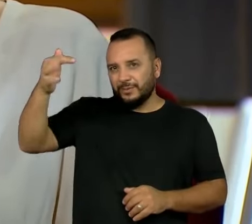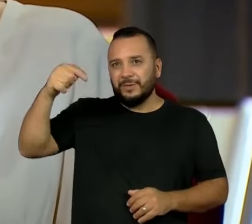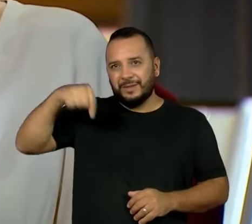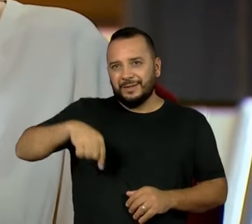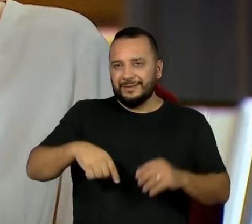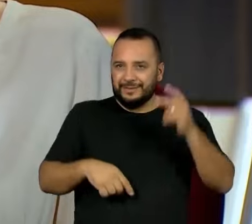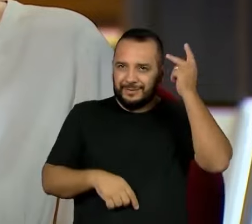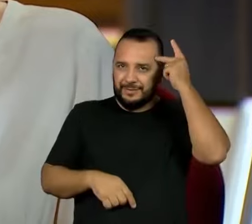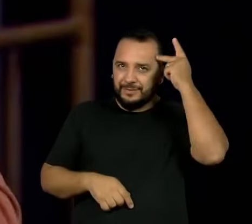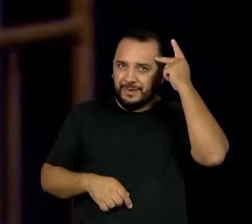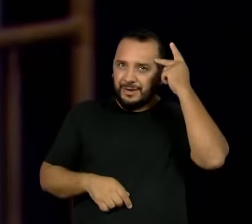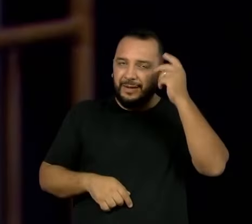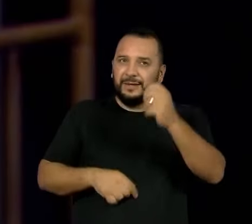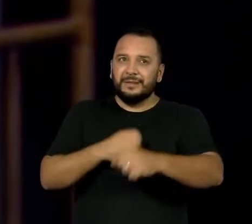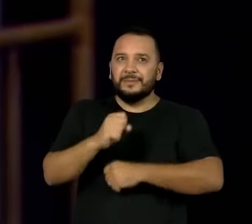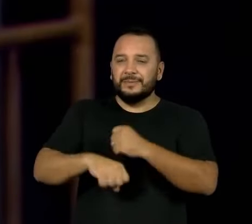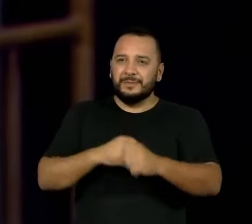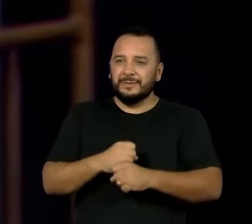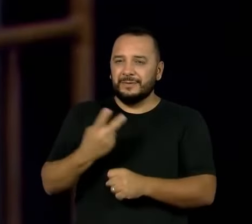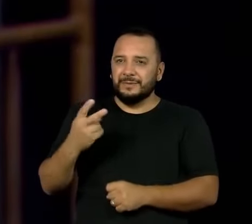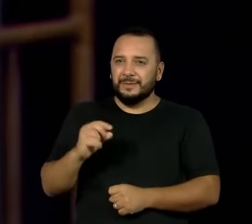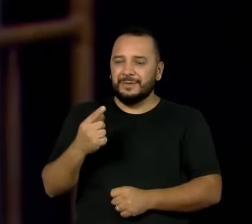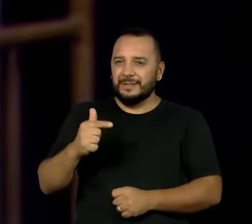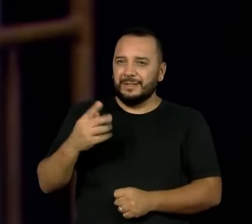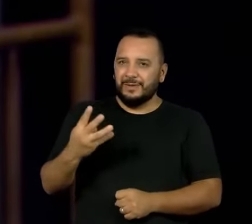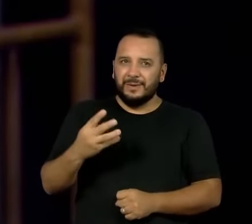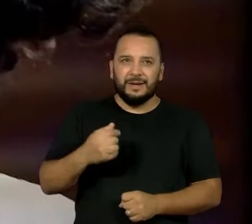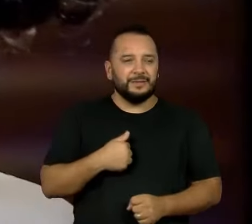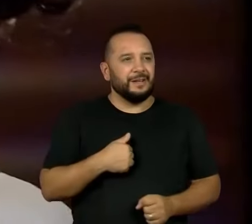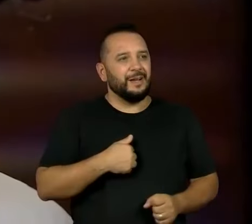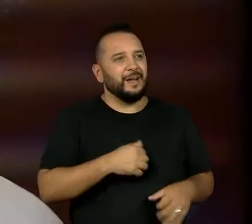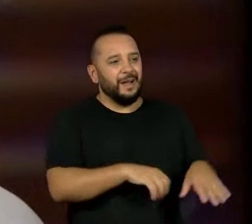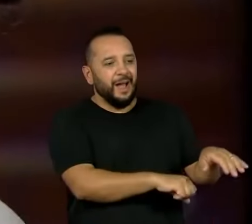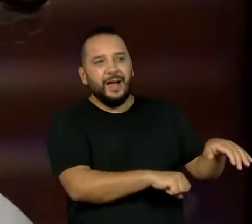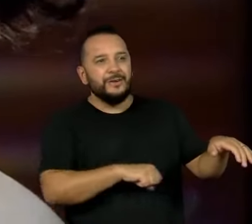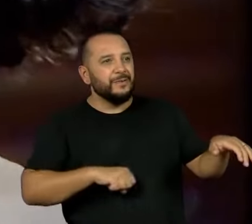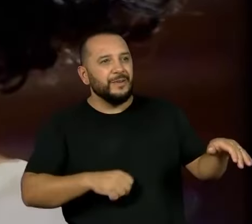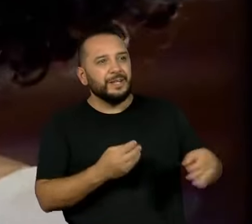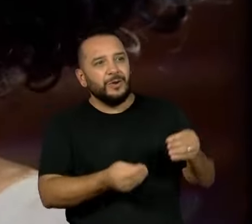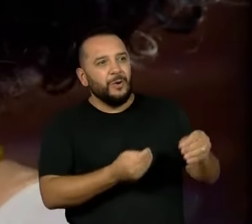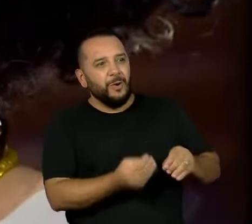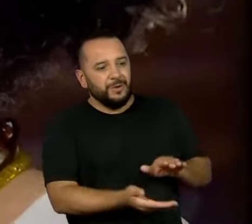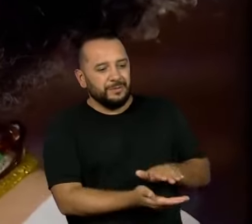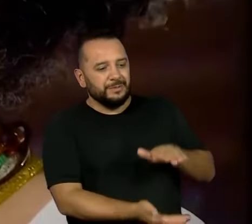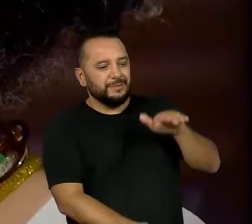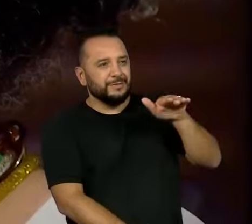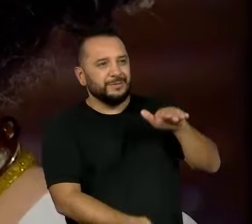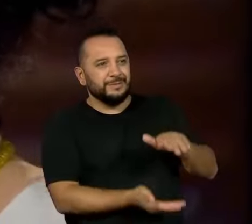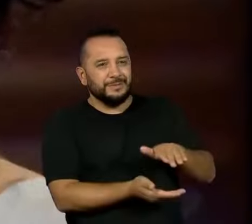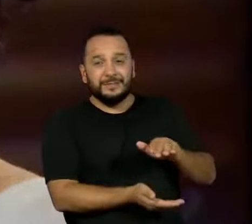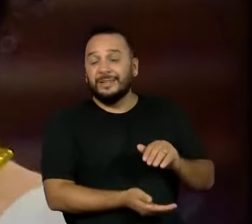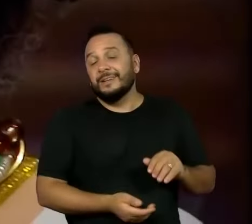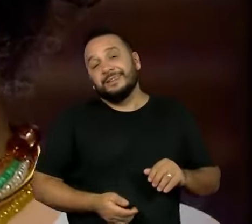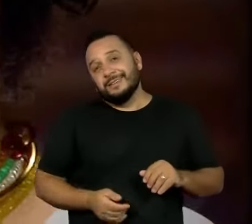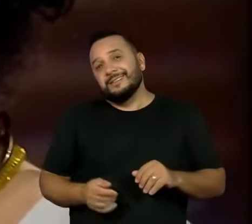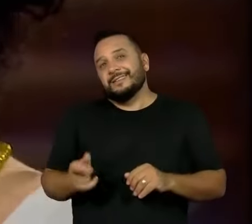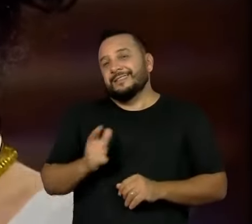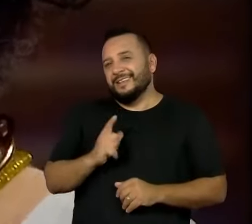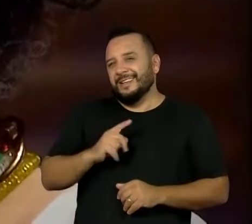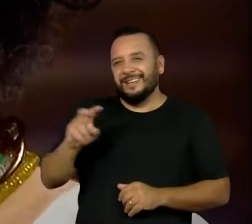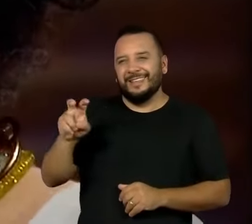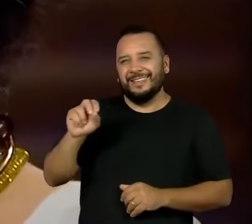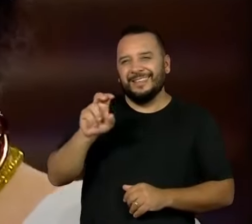em São Paulo em 2064 gaveta tem qual profundidade como é um infanto juvenil ela tem umas